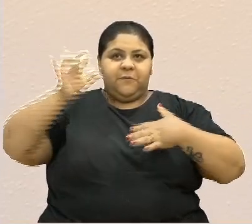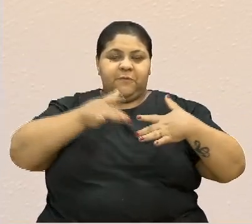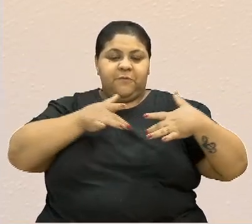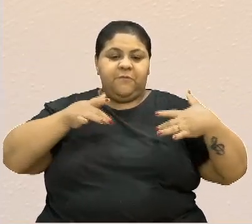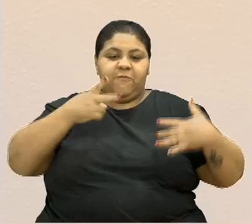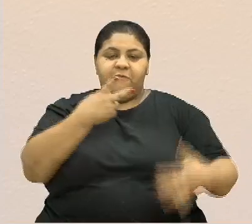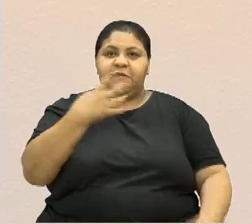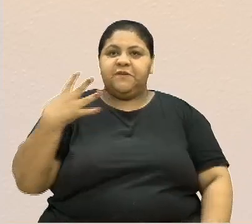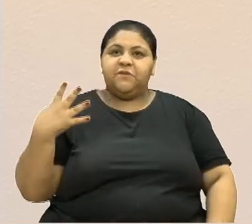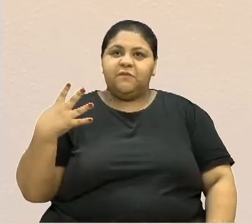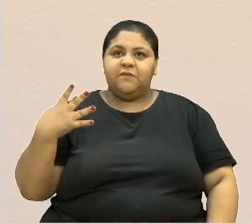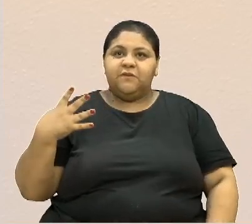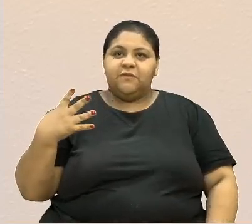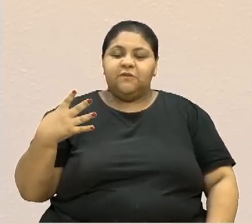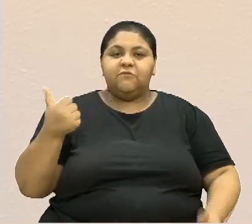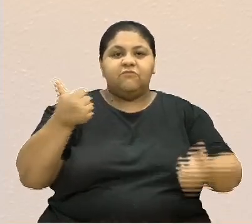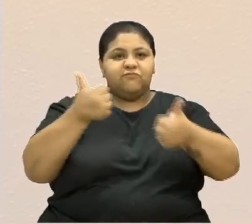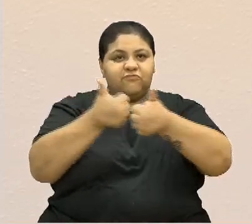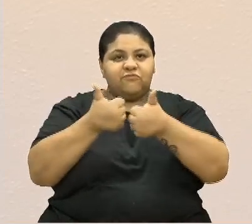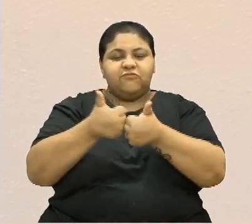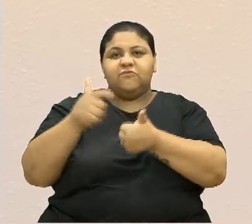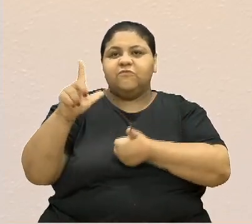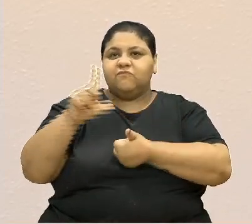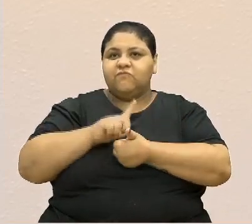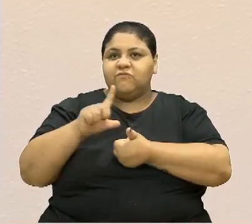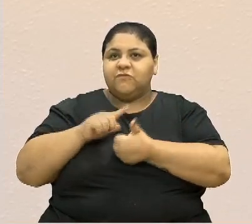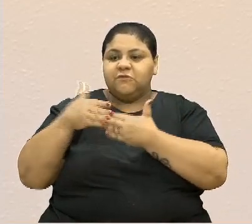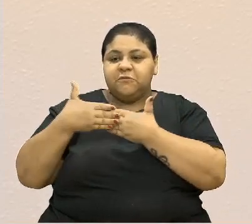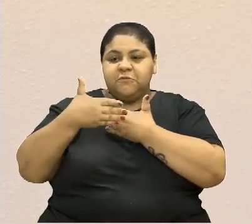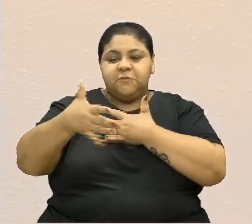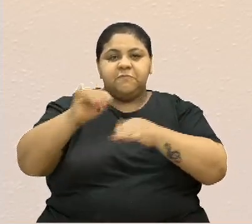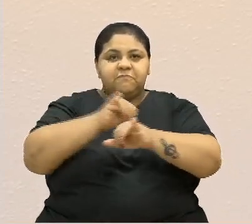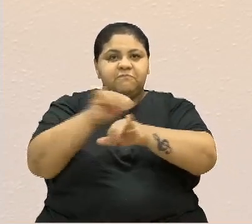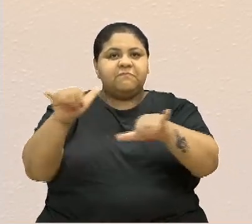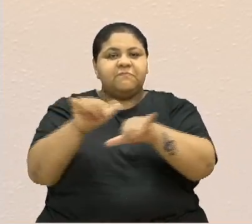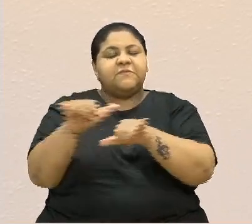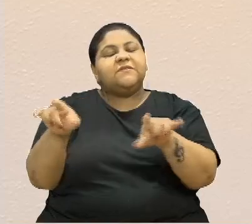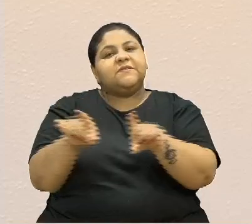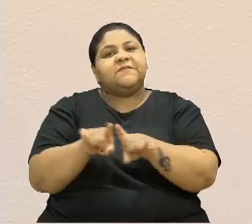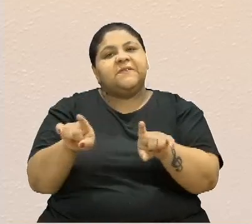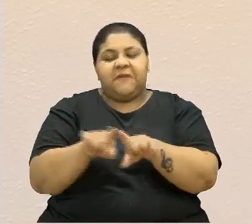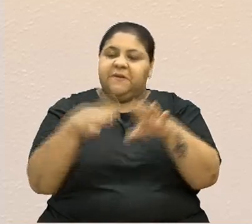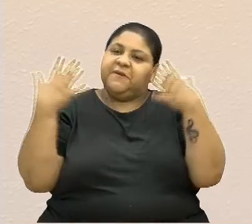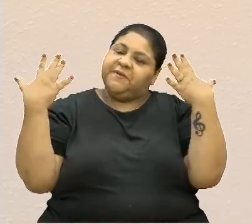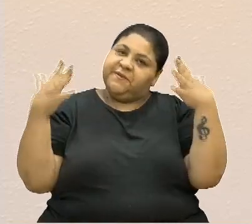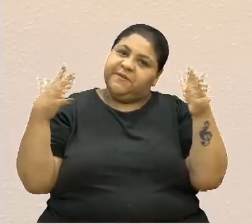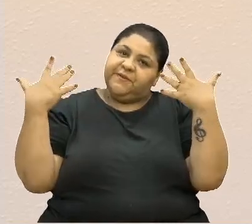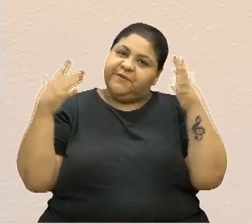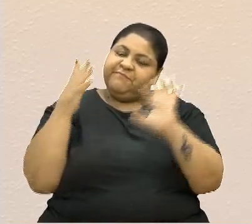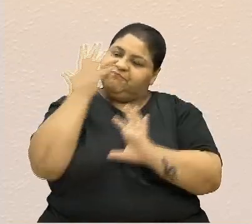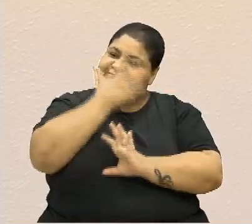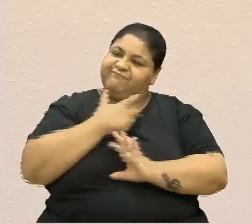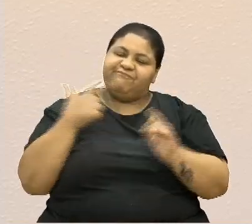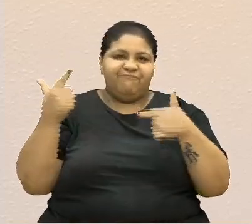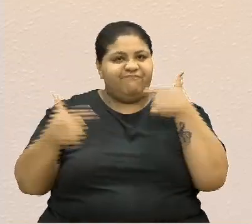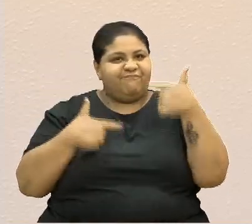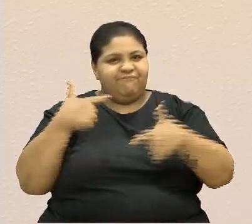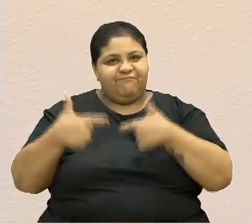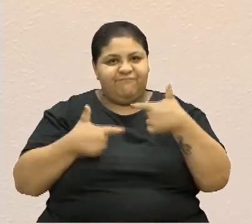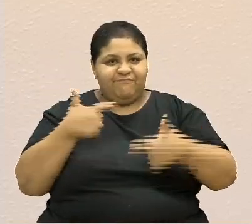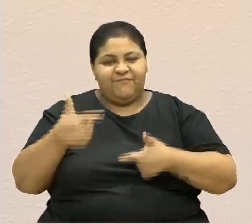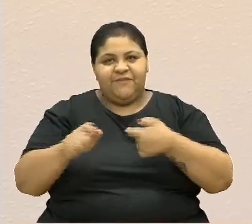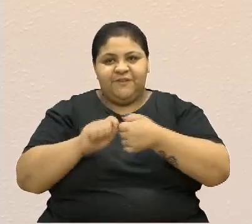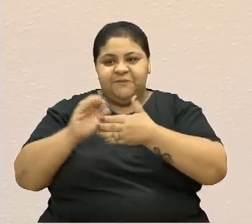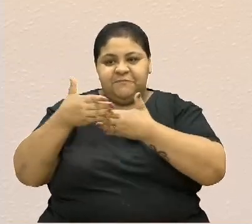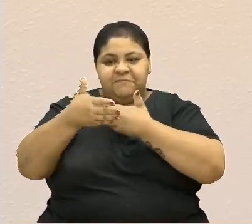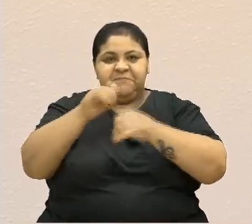né, companheiros que tivemos durante a campanha, e a gente também tem que parabenizar eles pelo belíssimo trabalho que fizeram durante